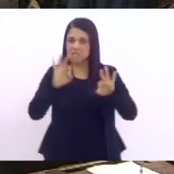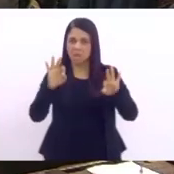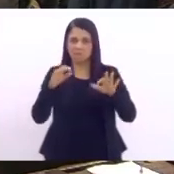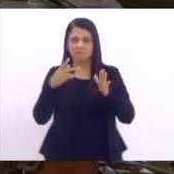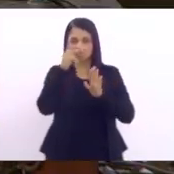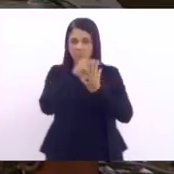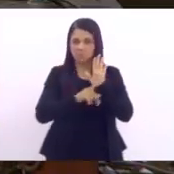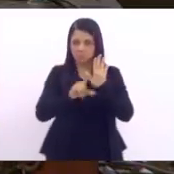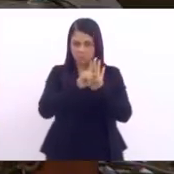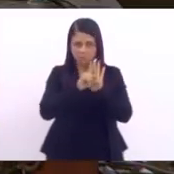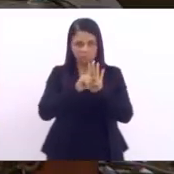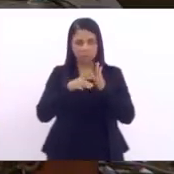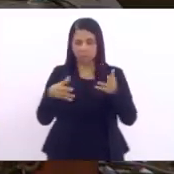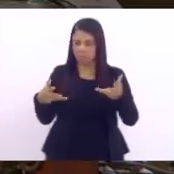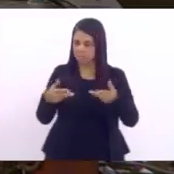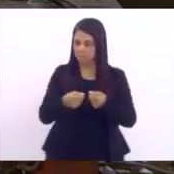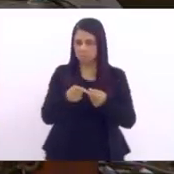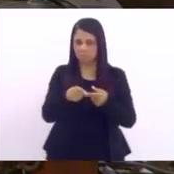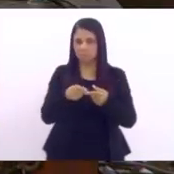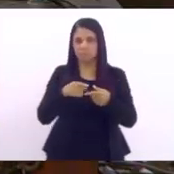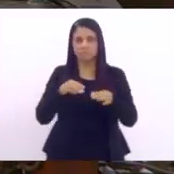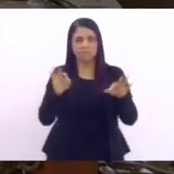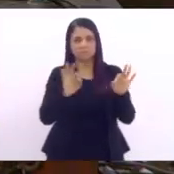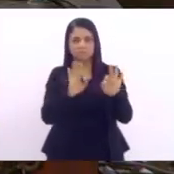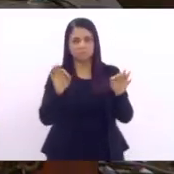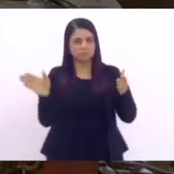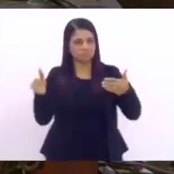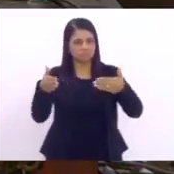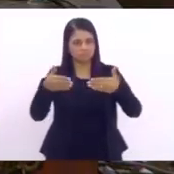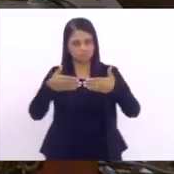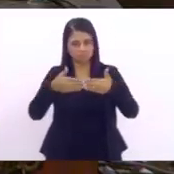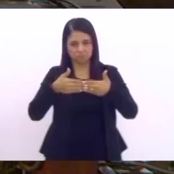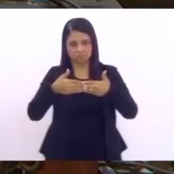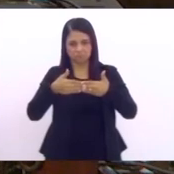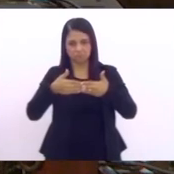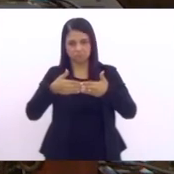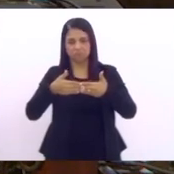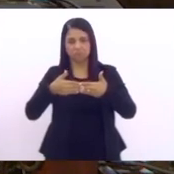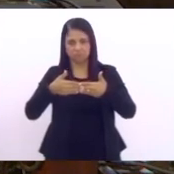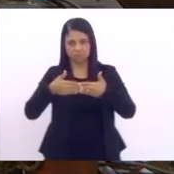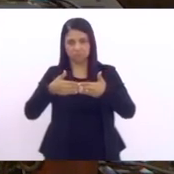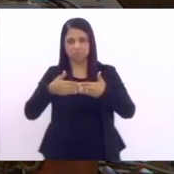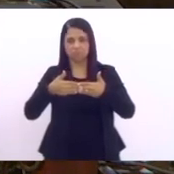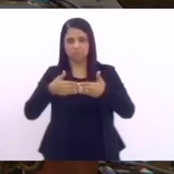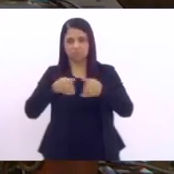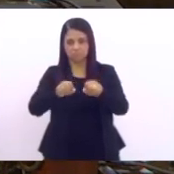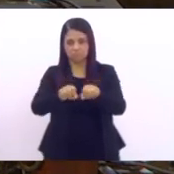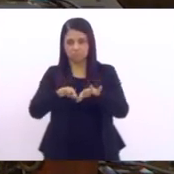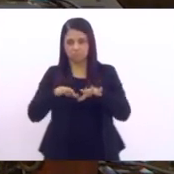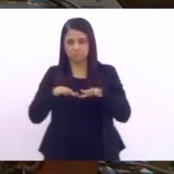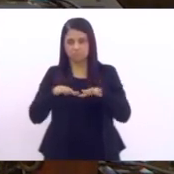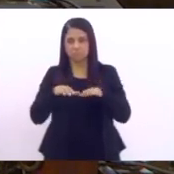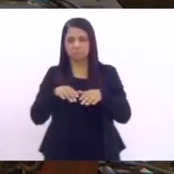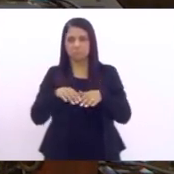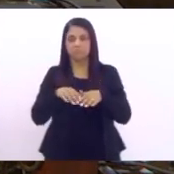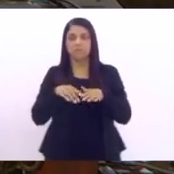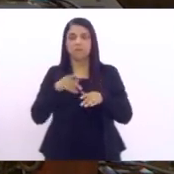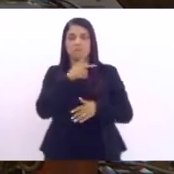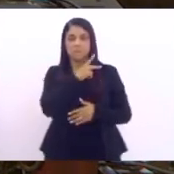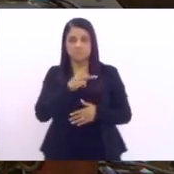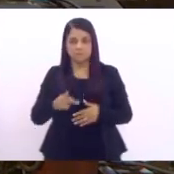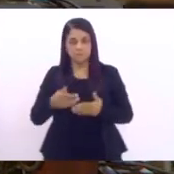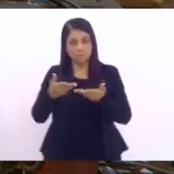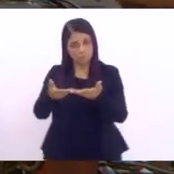Nada menos a tratar, está encerrada a sessão. A presidência convida a nobre deputada